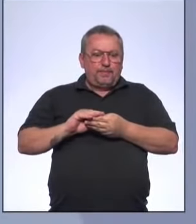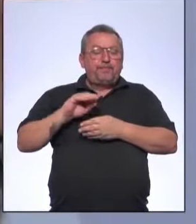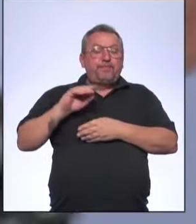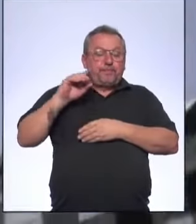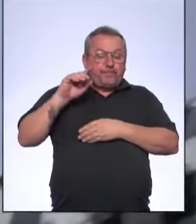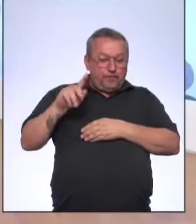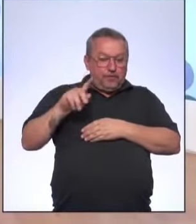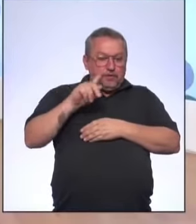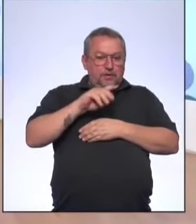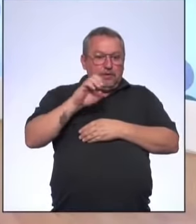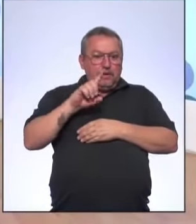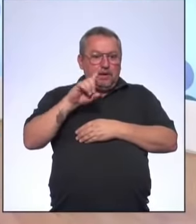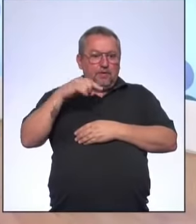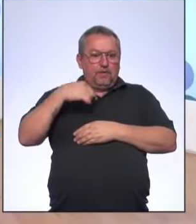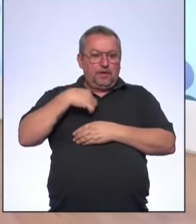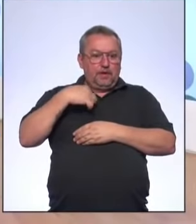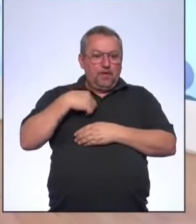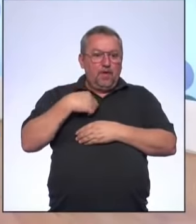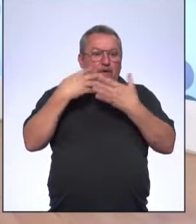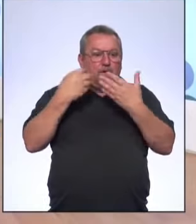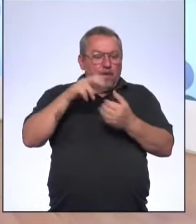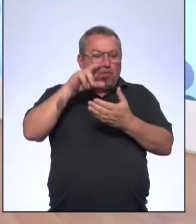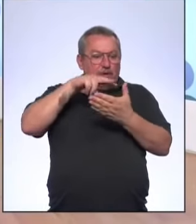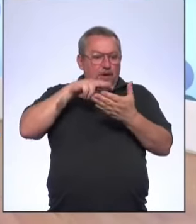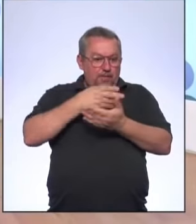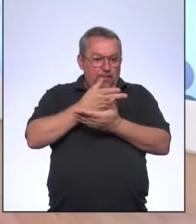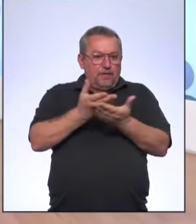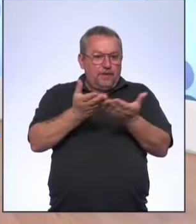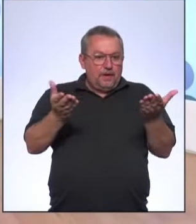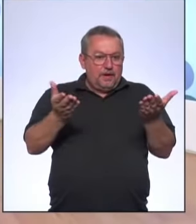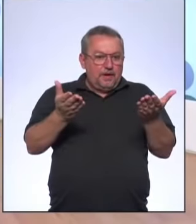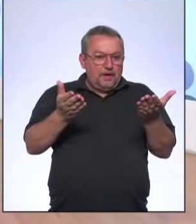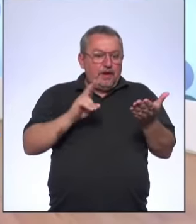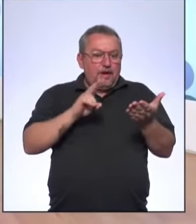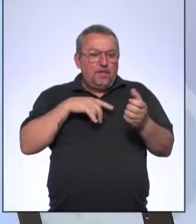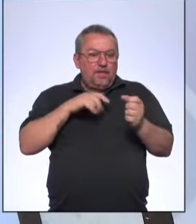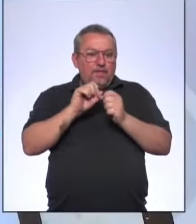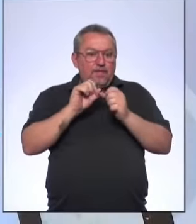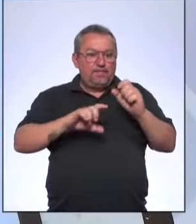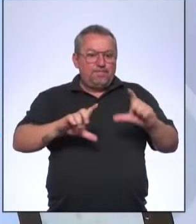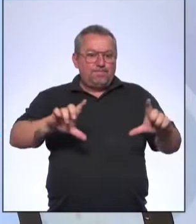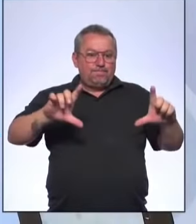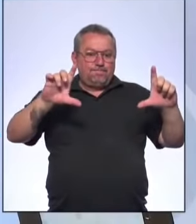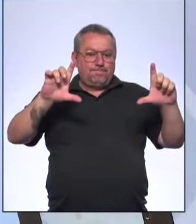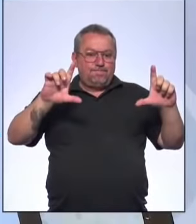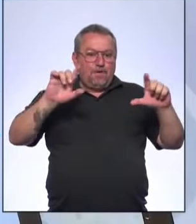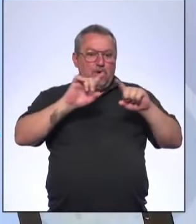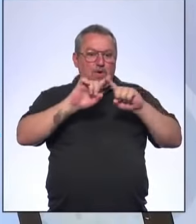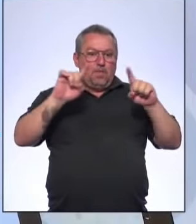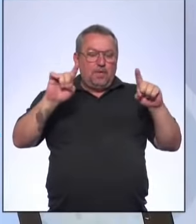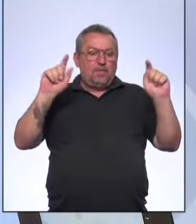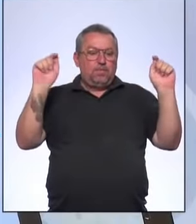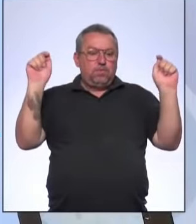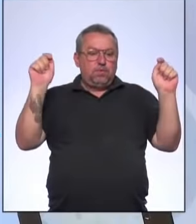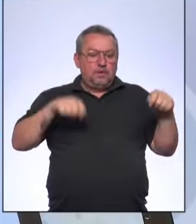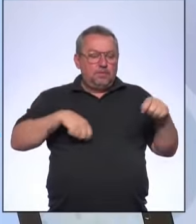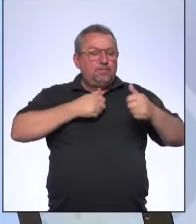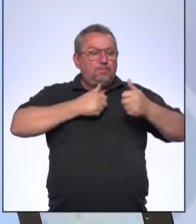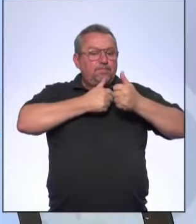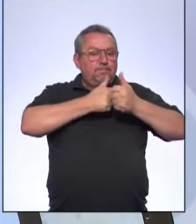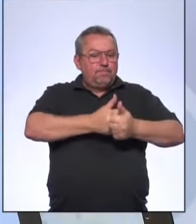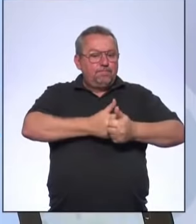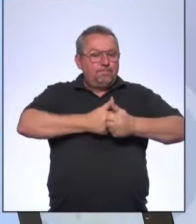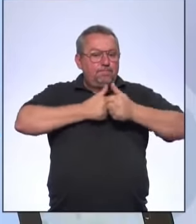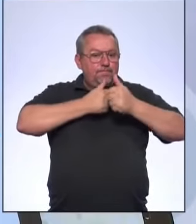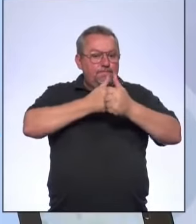and me professor é de eu vamos ler o texto para vocês ele vai ficar na tela mas você vai poder acompanhar